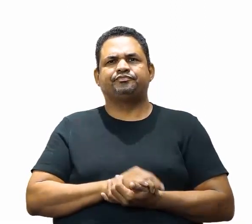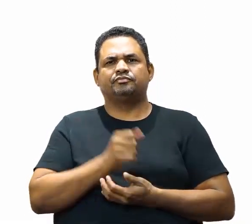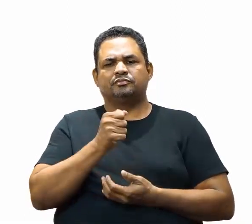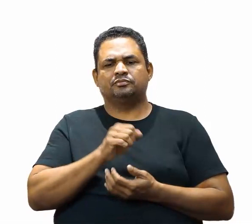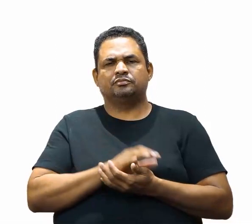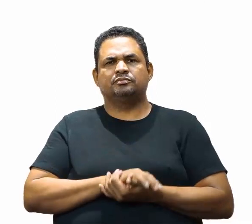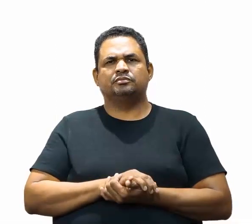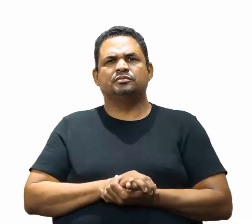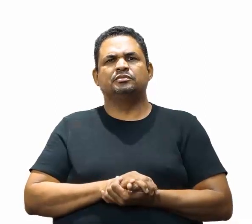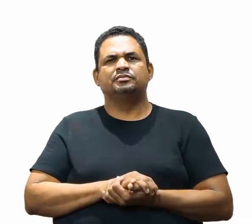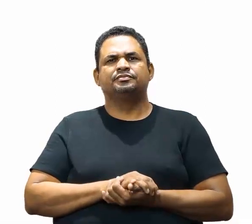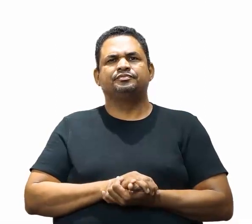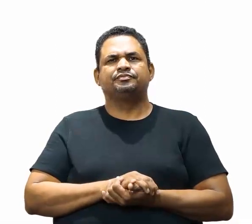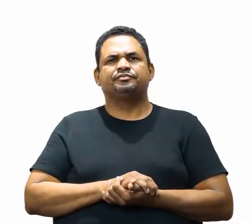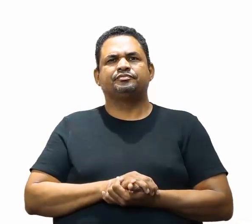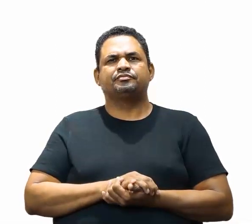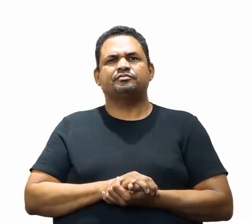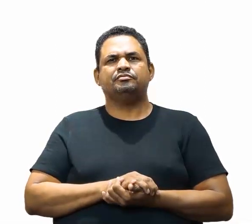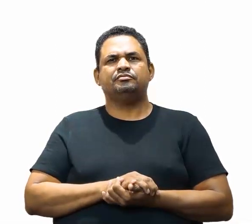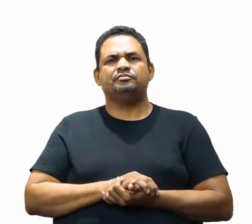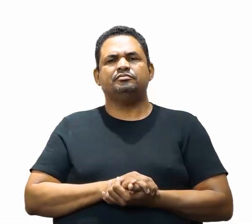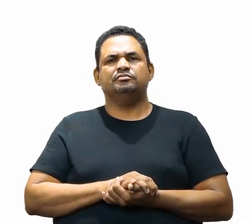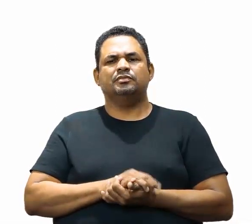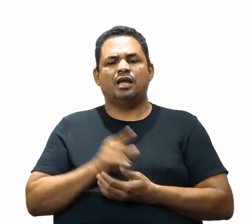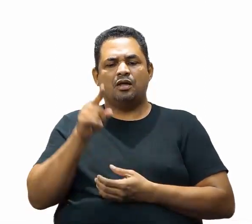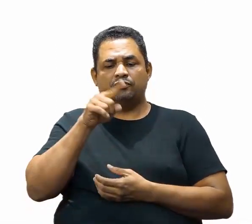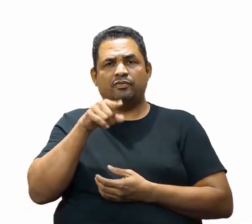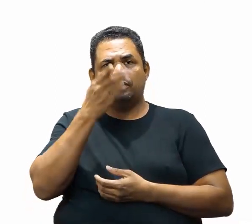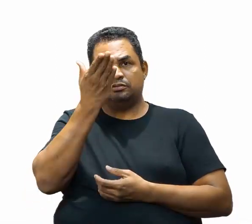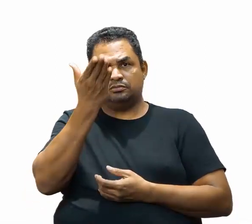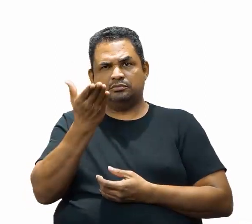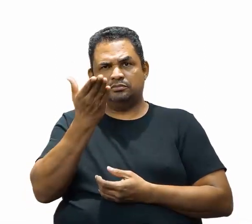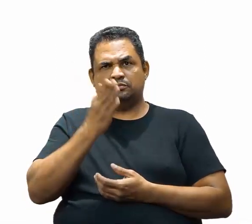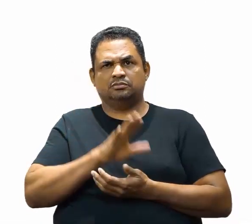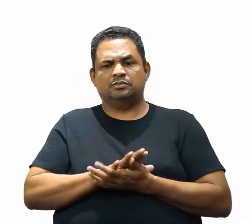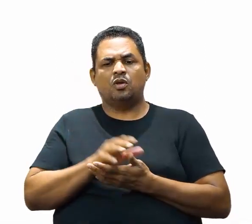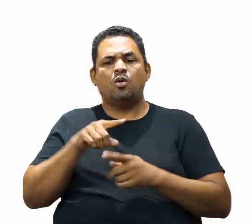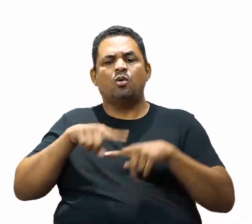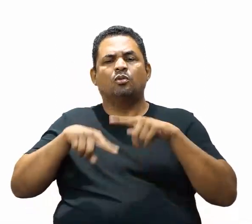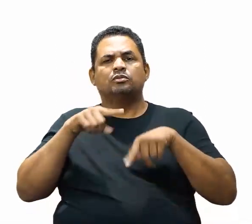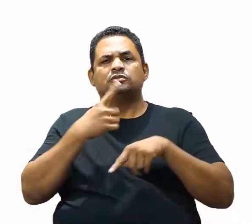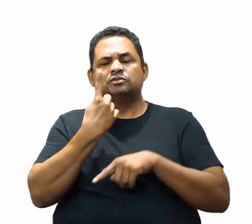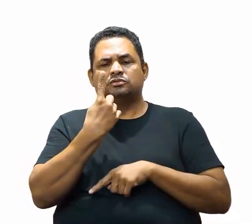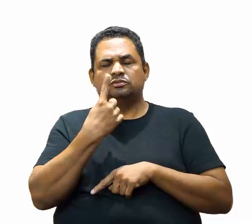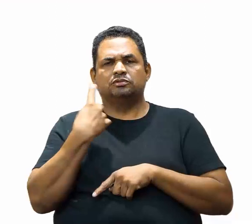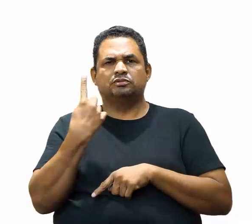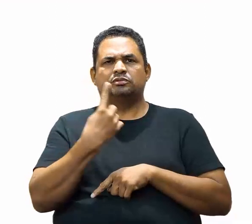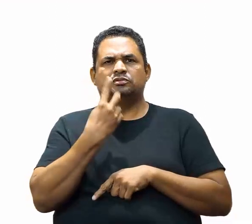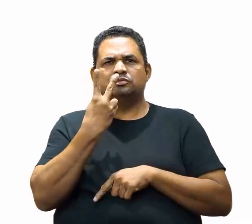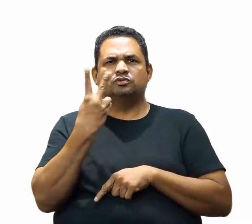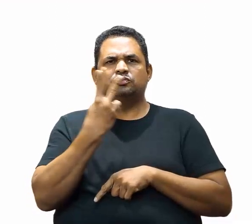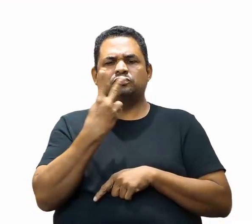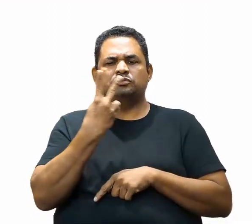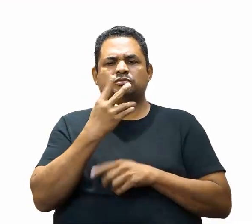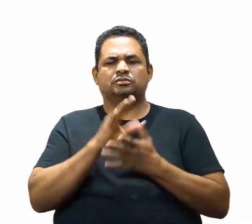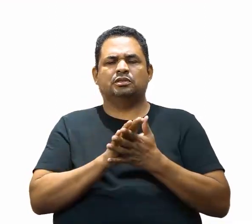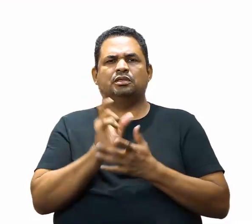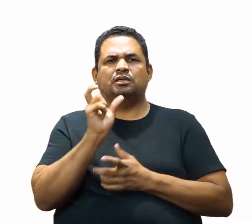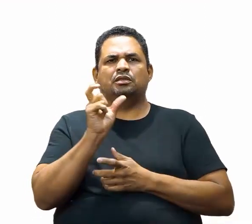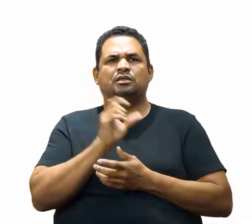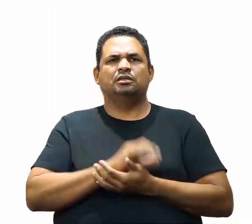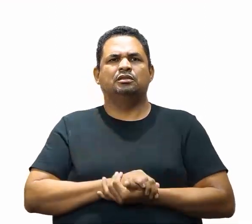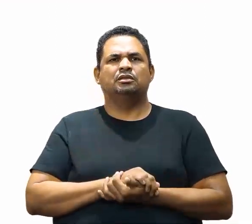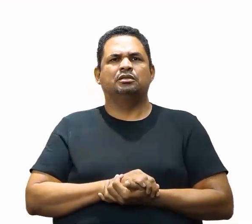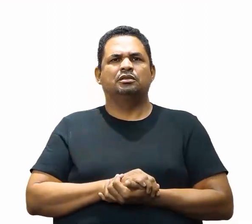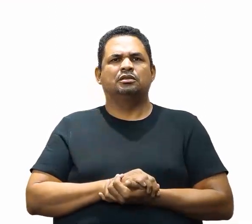parlante. Alto parlante, que é o alto-falante, é um objeto apenas com duas palavras. Caça